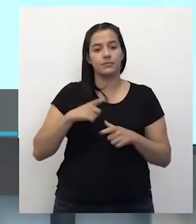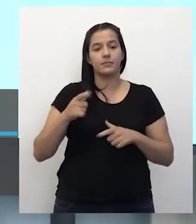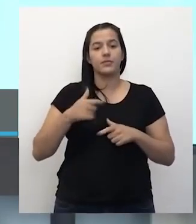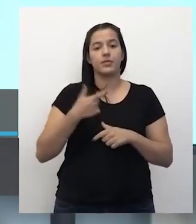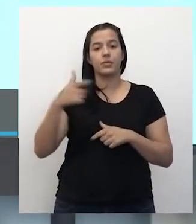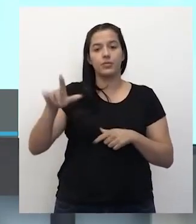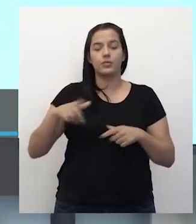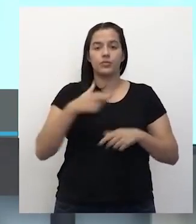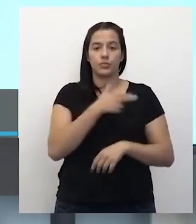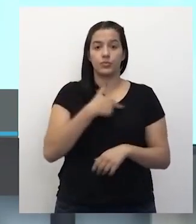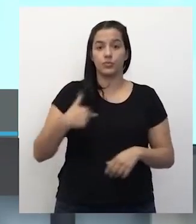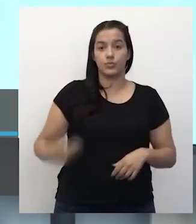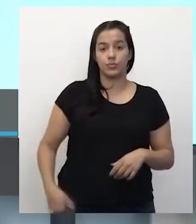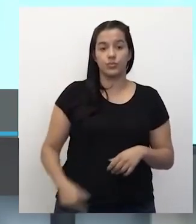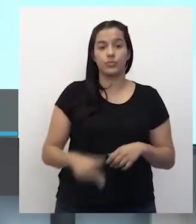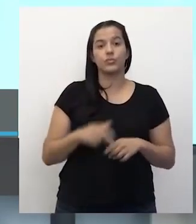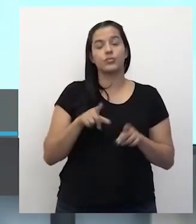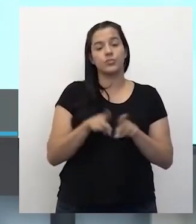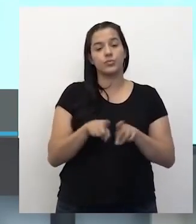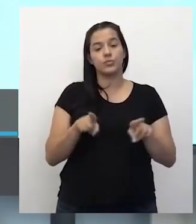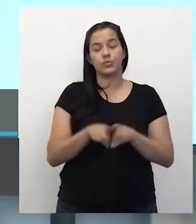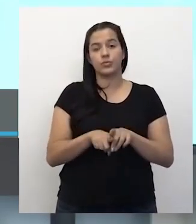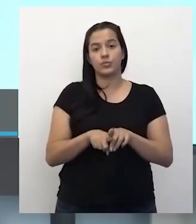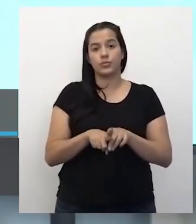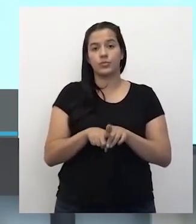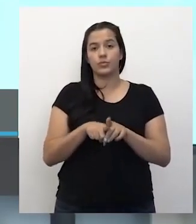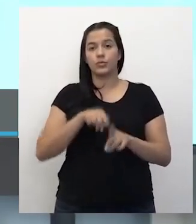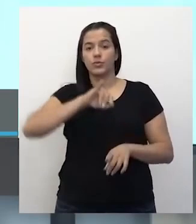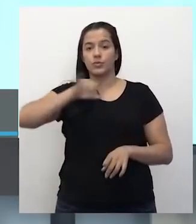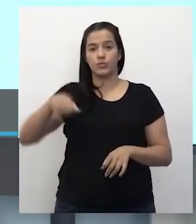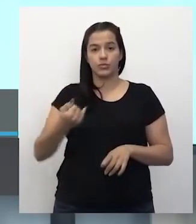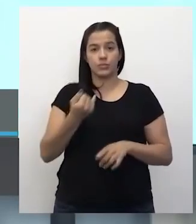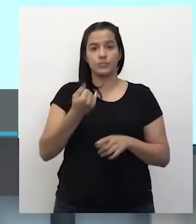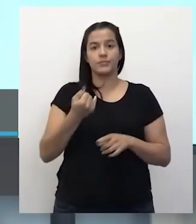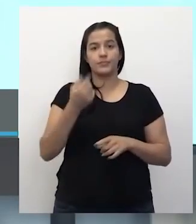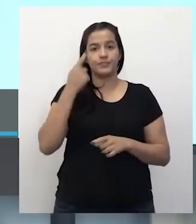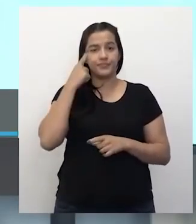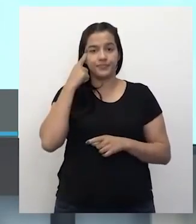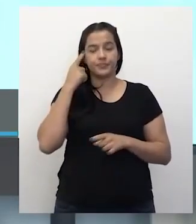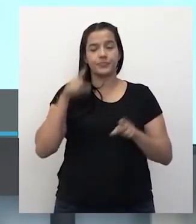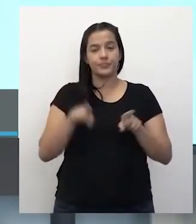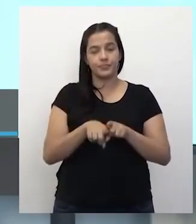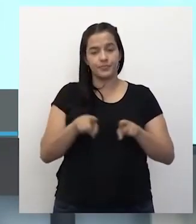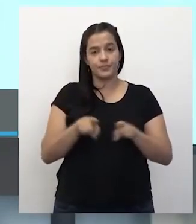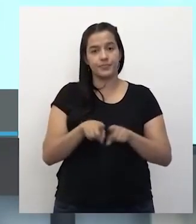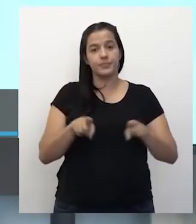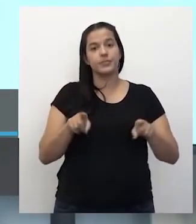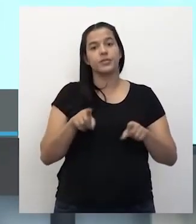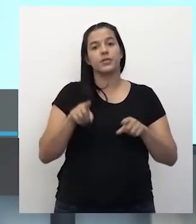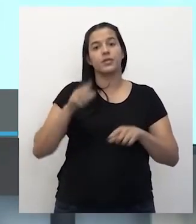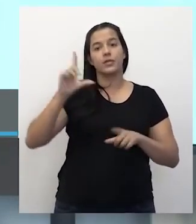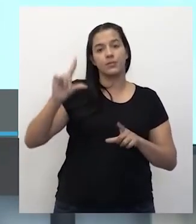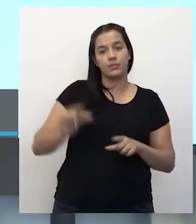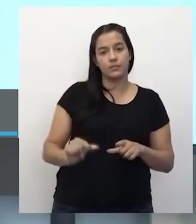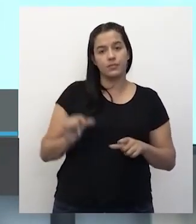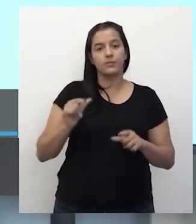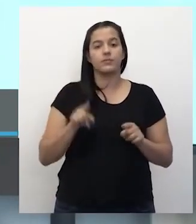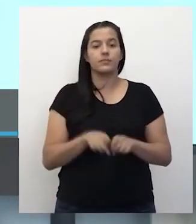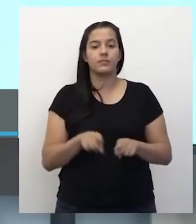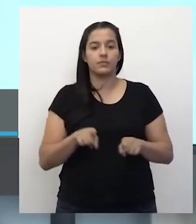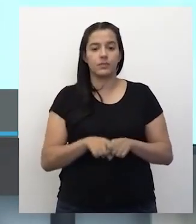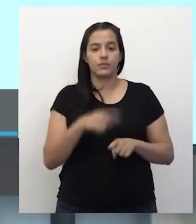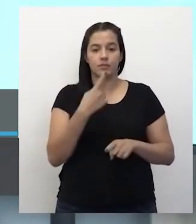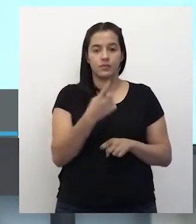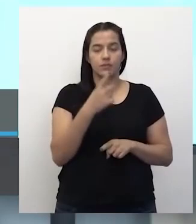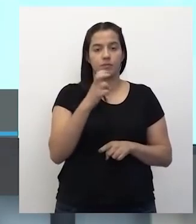O Japão, por exemplo, né, tem também uma densidade elevada, né, porque tem um território pequeno, tem em torno lá de 150 milhões de